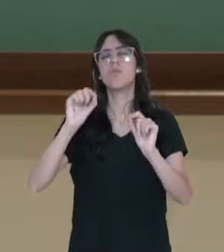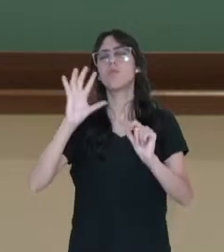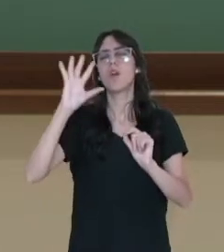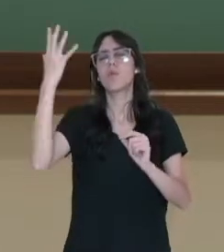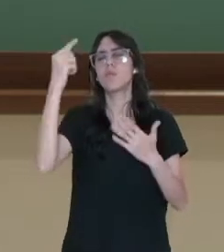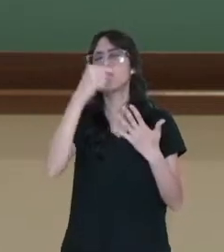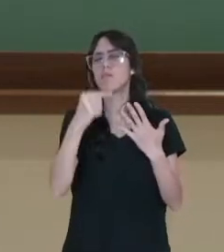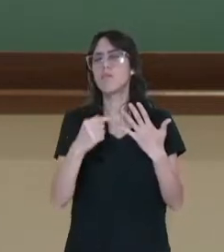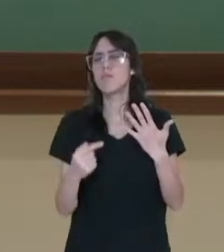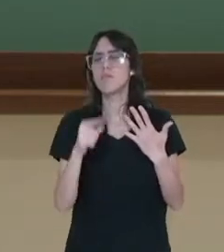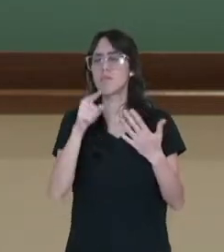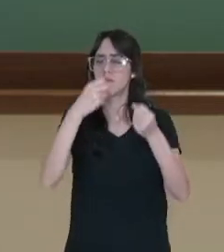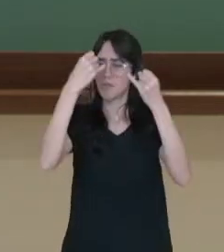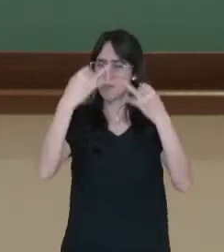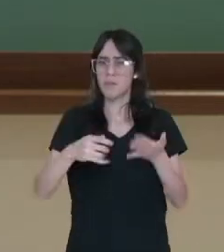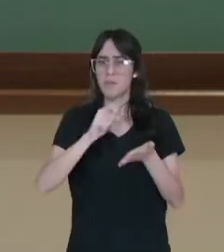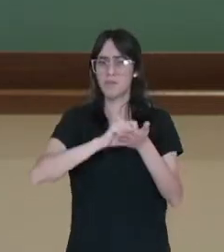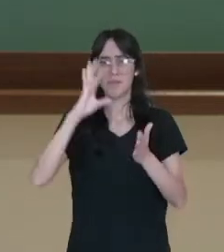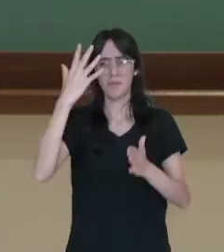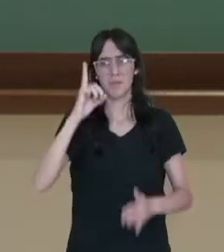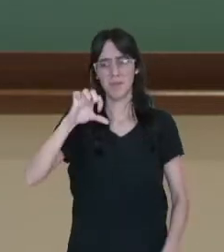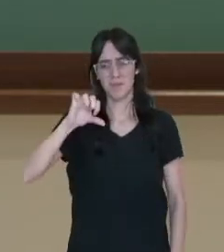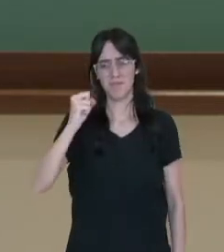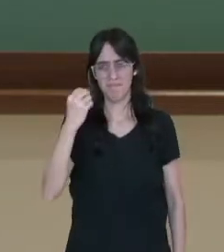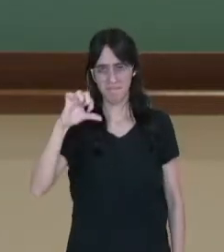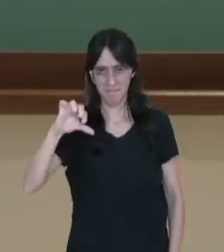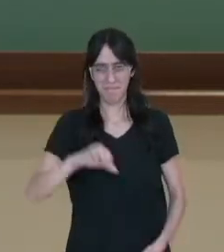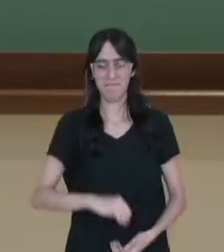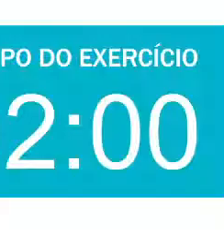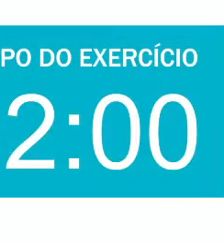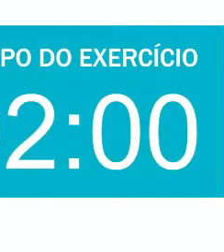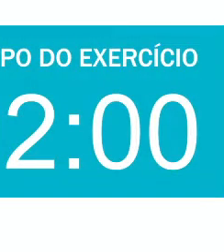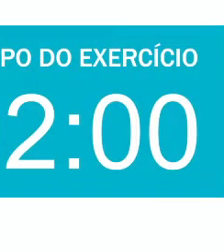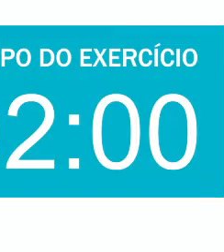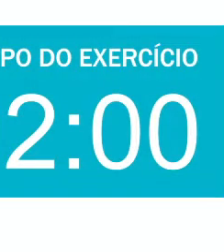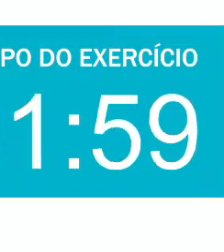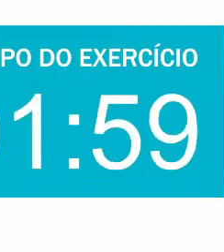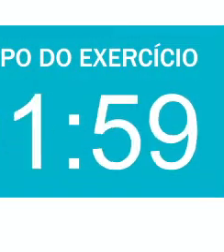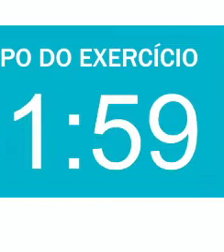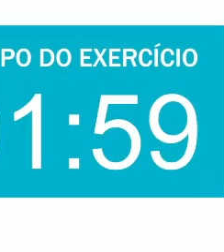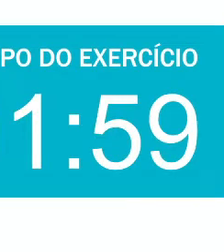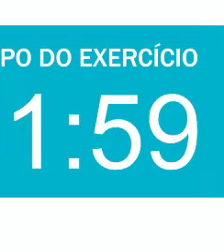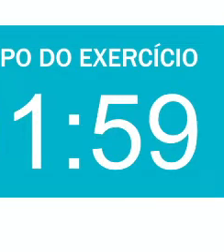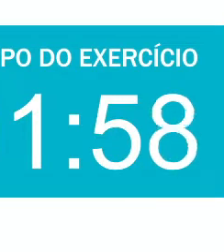Muro de Berlim em 9 de novembro de 1989.